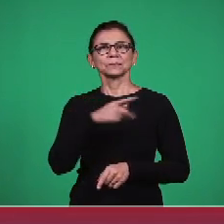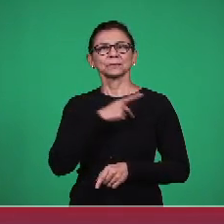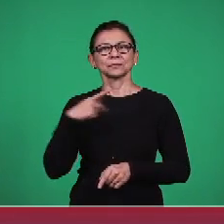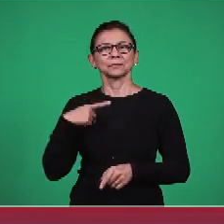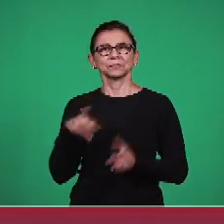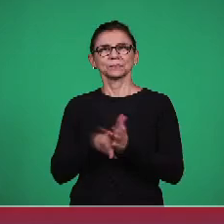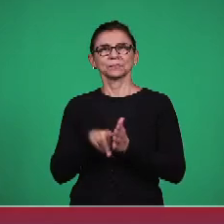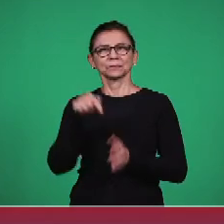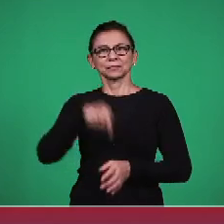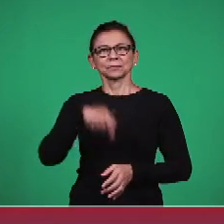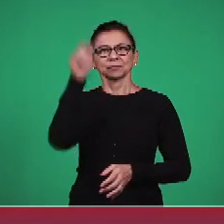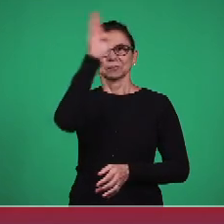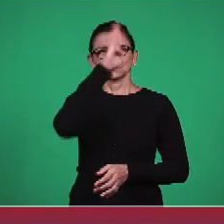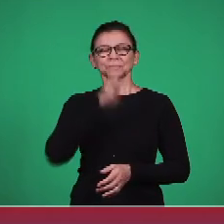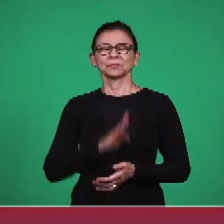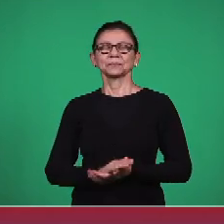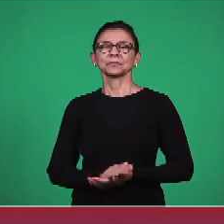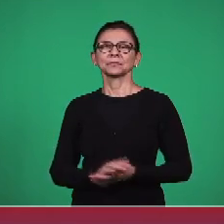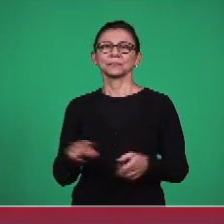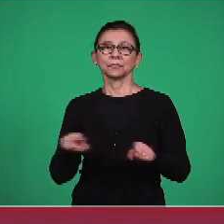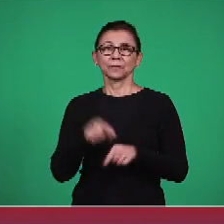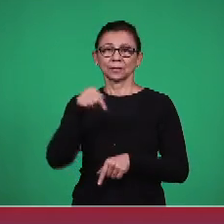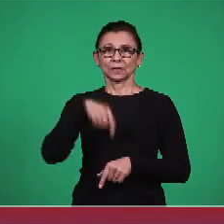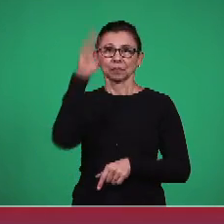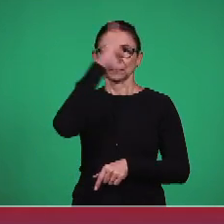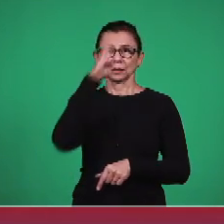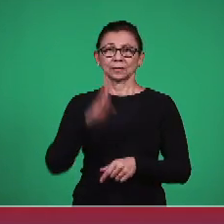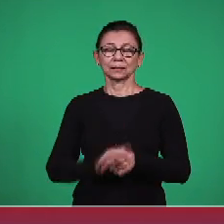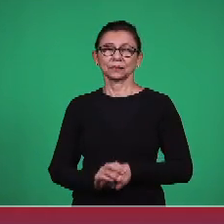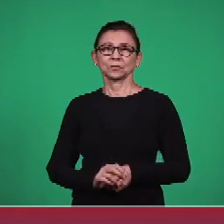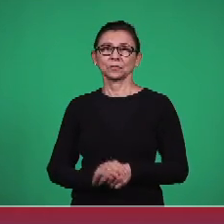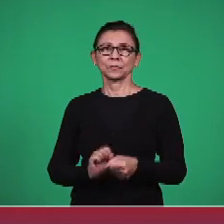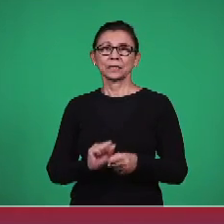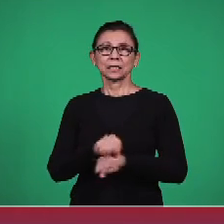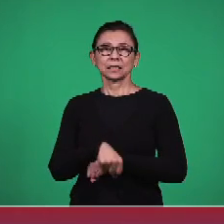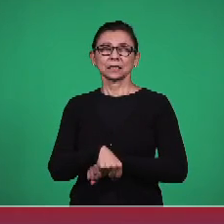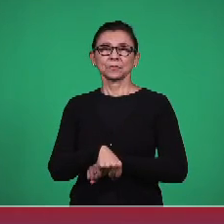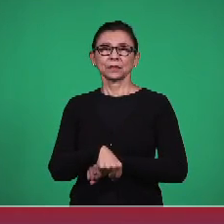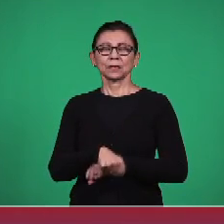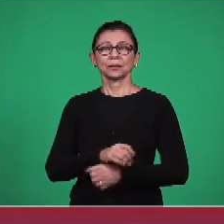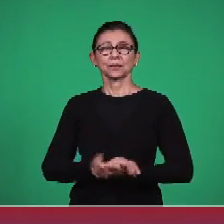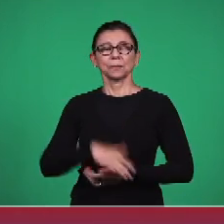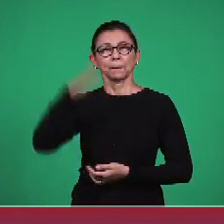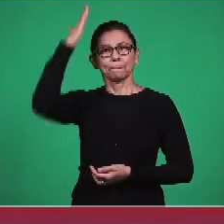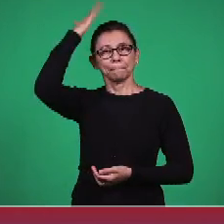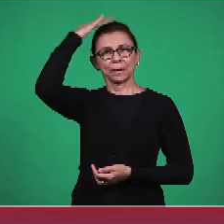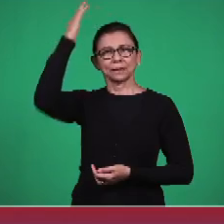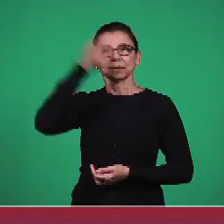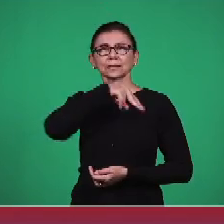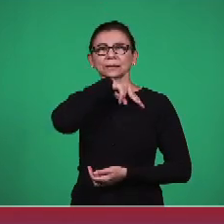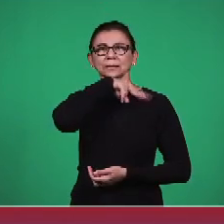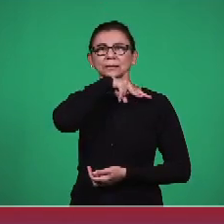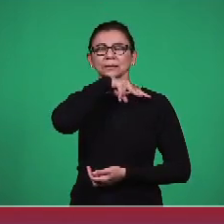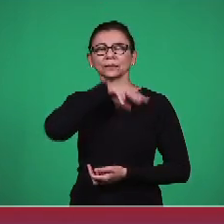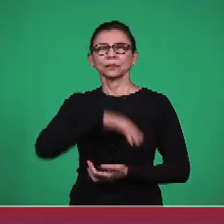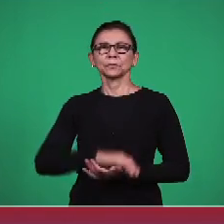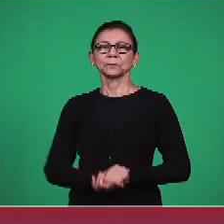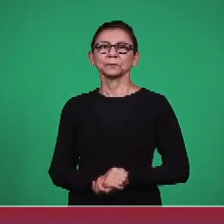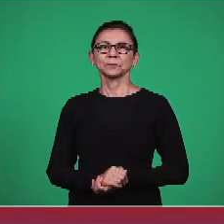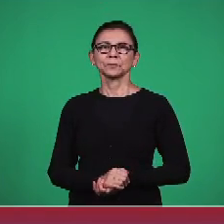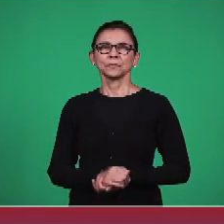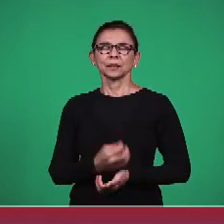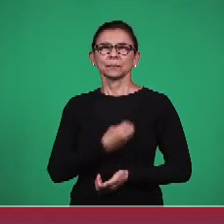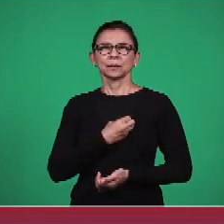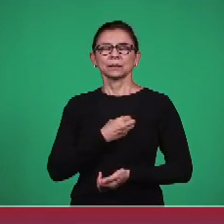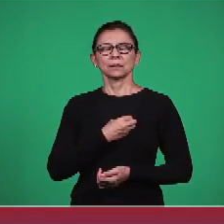Brasil, realizado seminário na cidade de Cascavel, no Paraná, com a presença de pastores do presbitério. Também com o apoio do